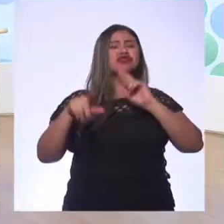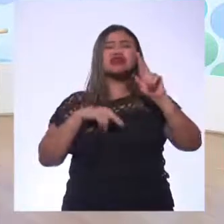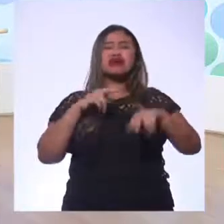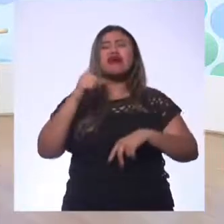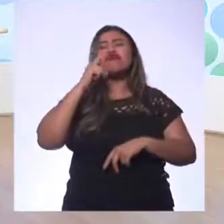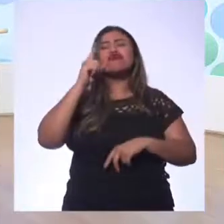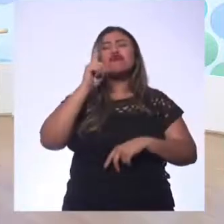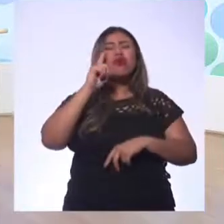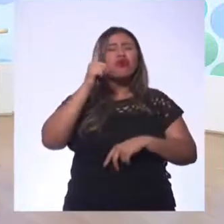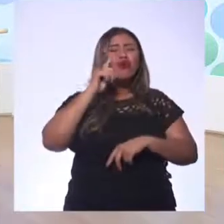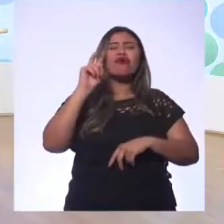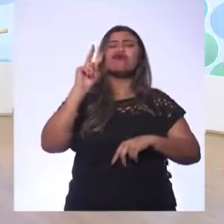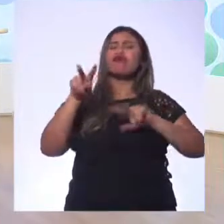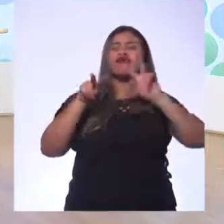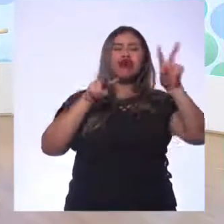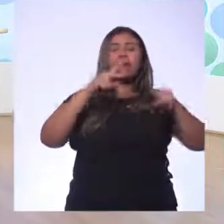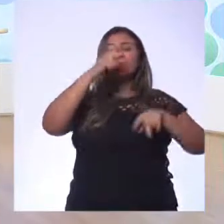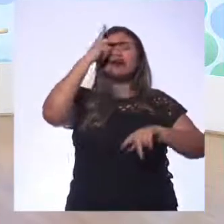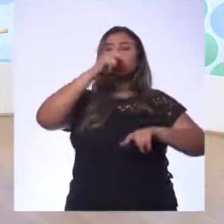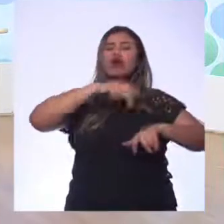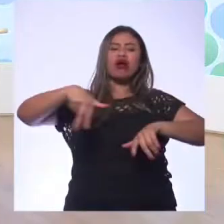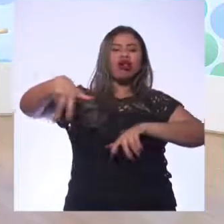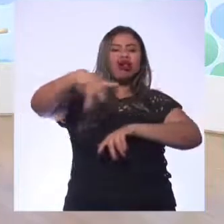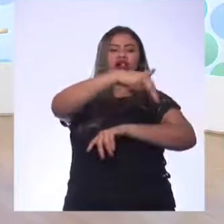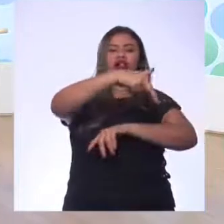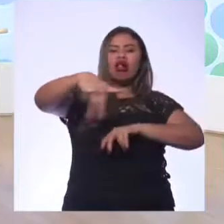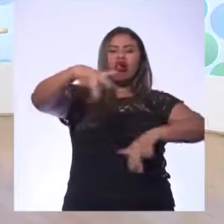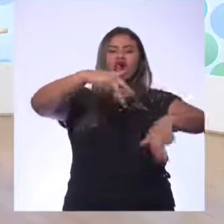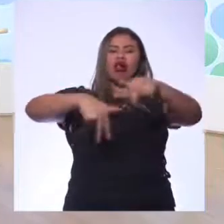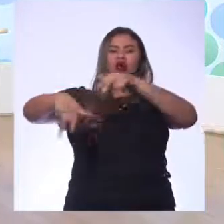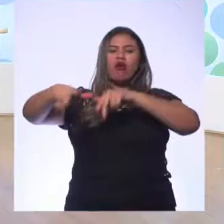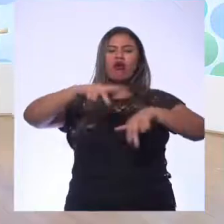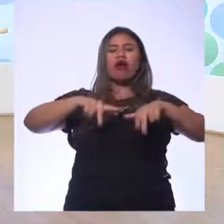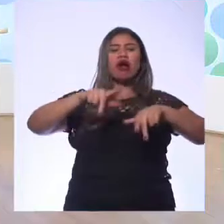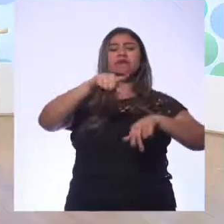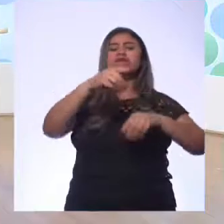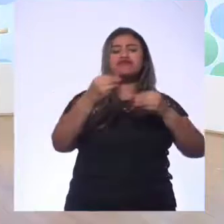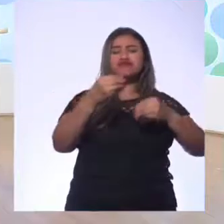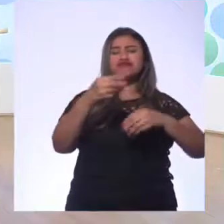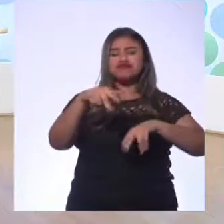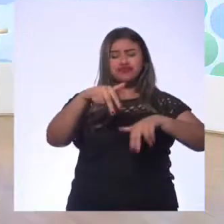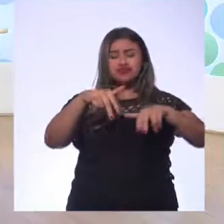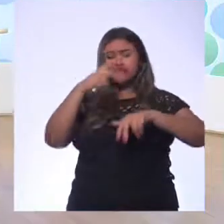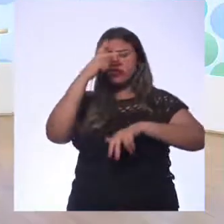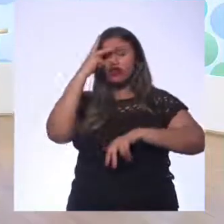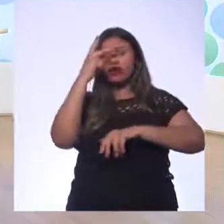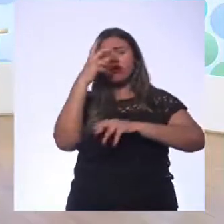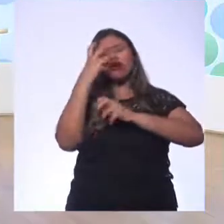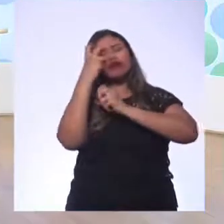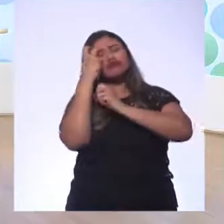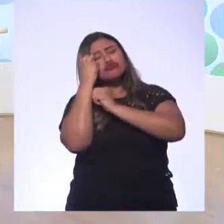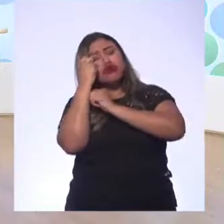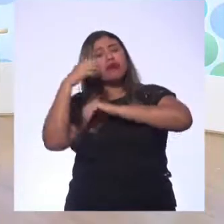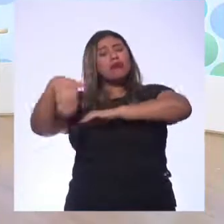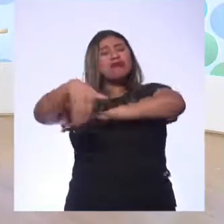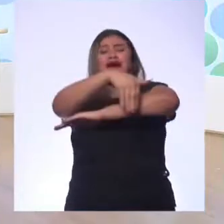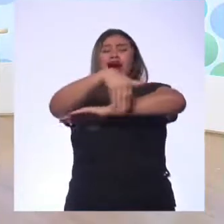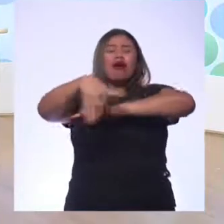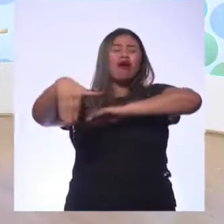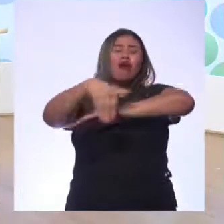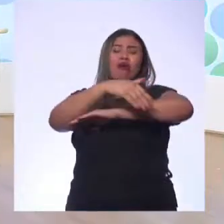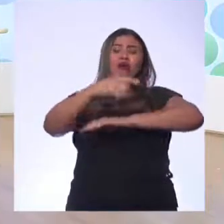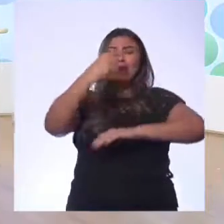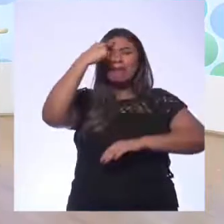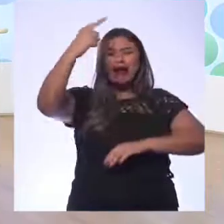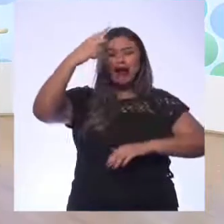vou nem falar das pessoas aí nas ruas, né, que dormem nas ruas, etc. e tal. Será que uma criança que